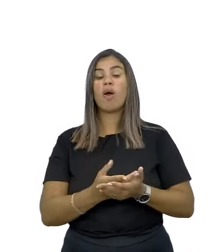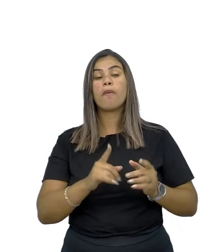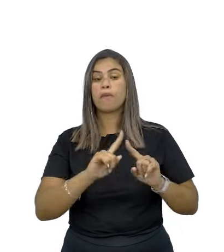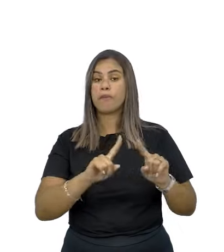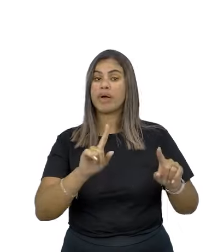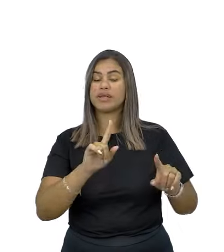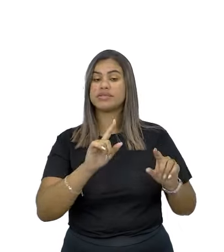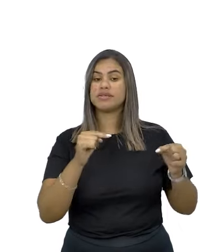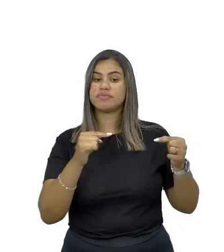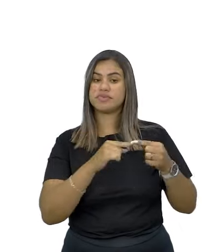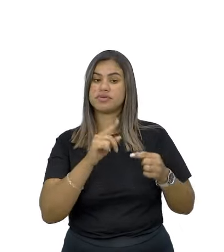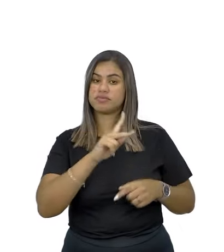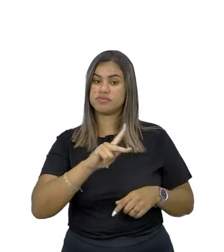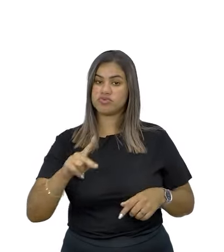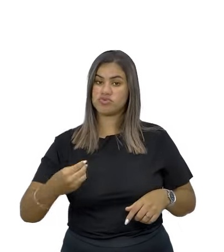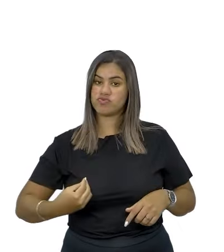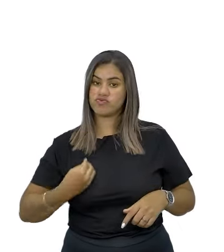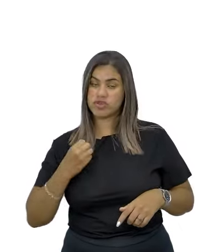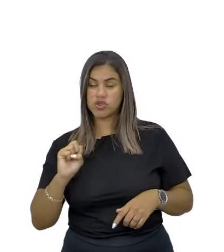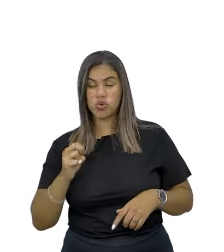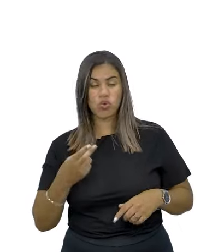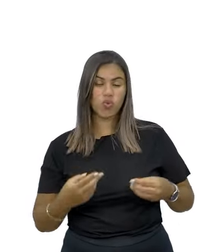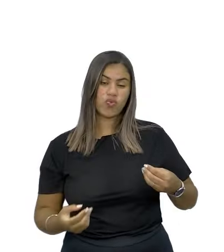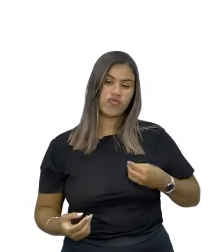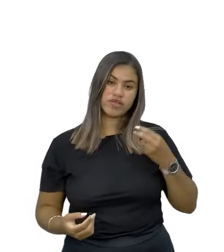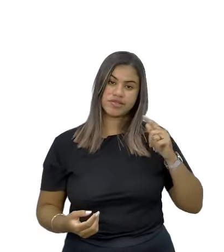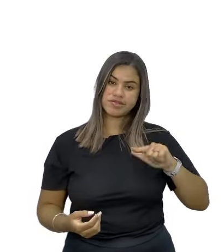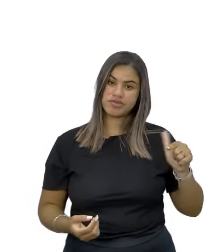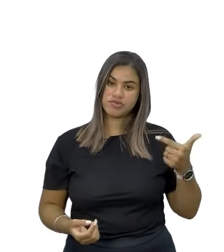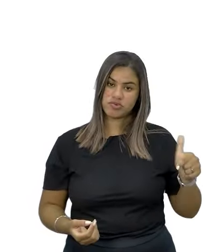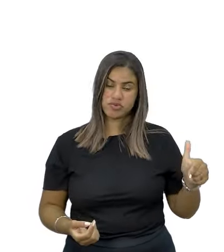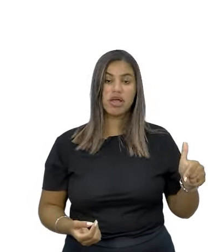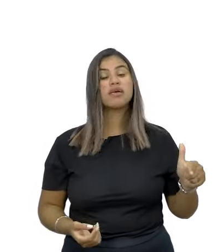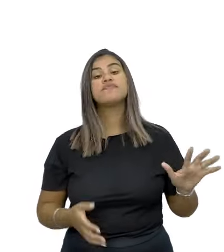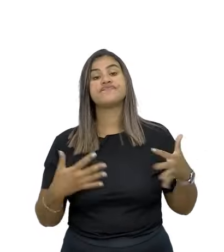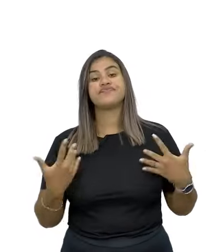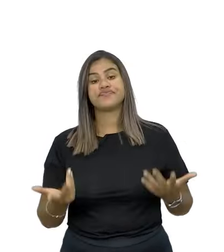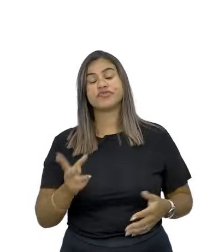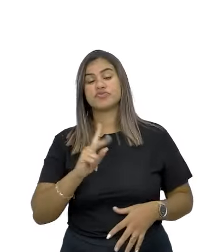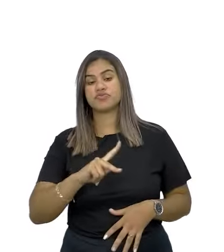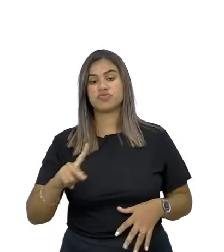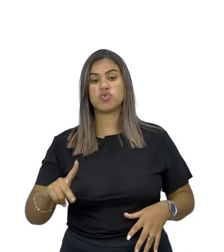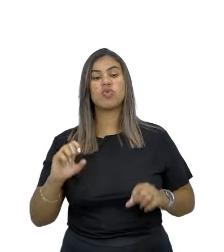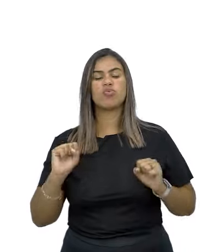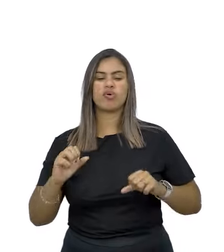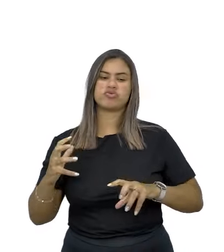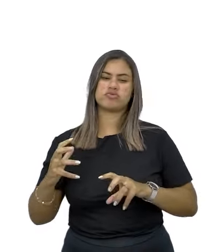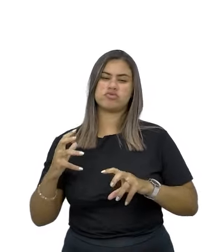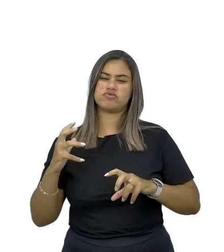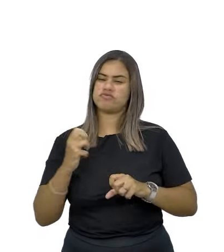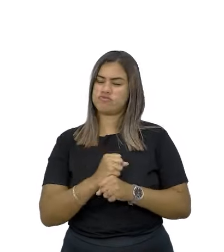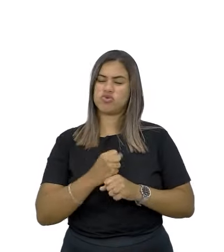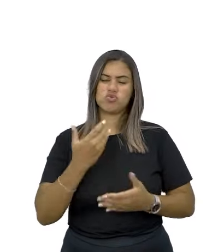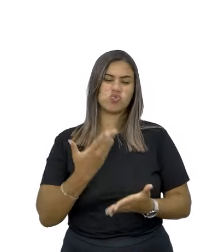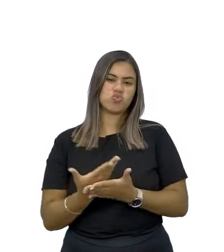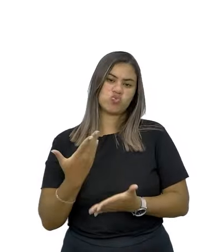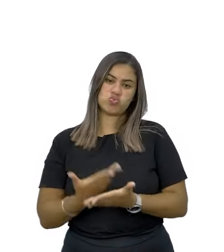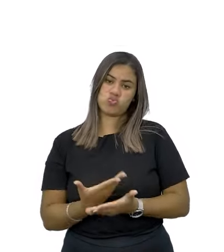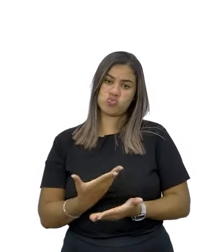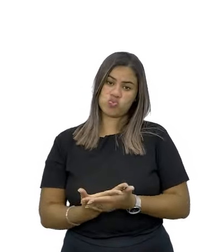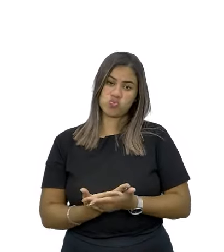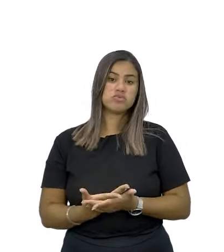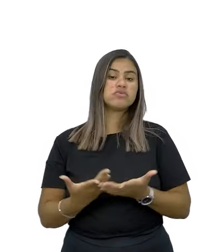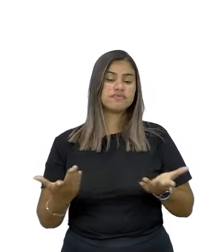sem a participação do professor. Então, o professor, ele pode fazer o fechamento ali de toda a aula,